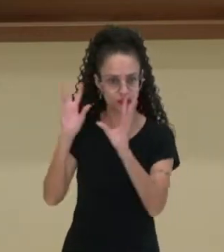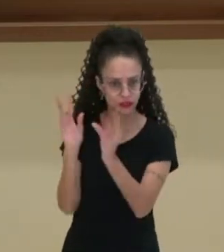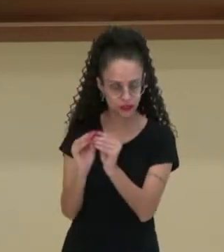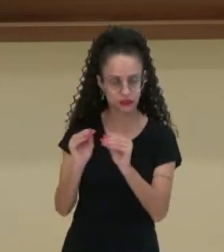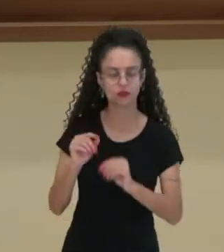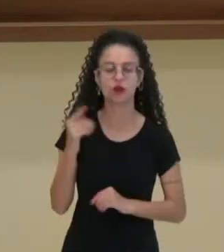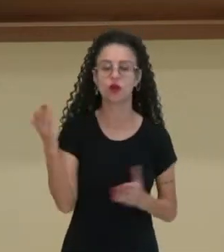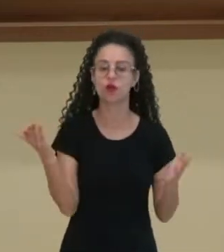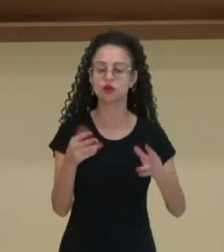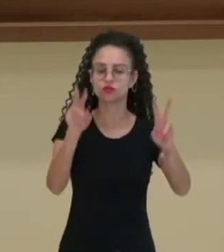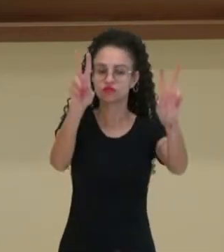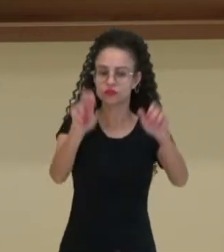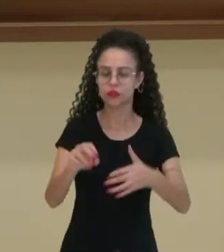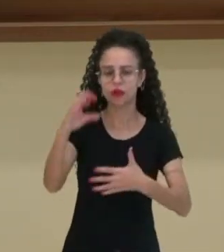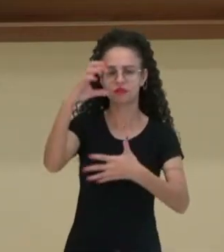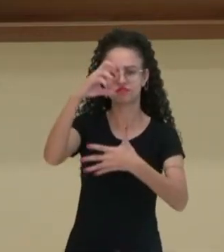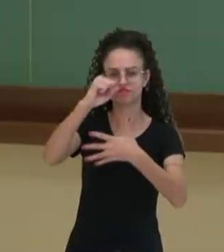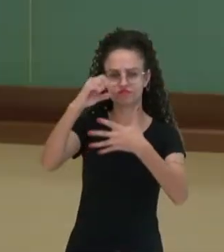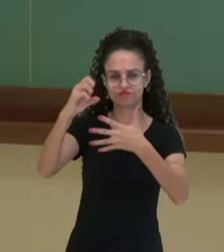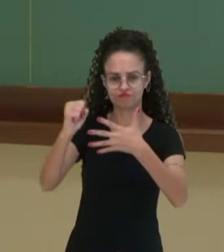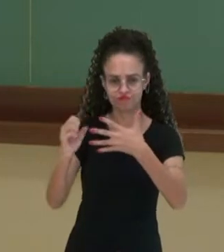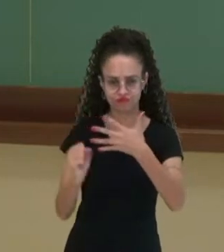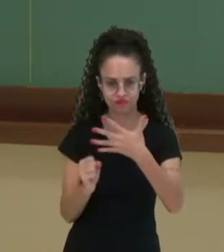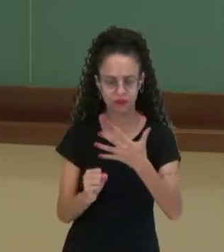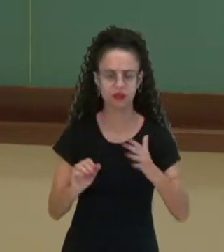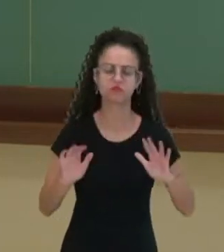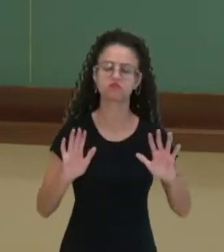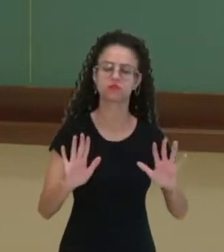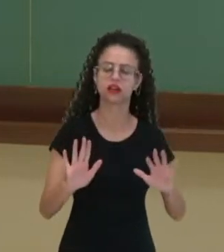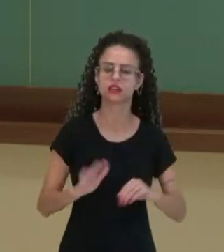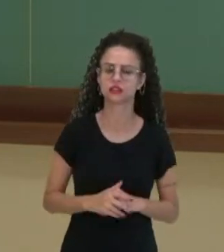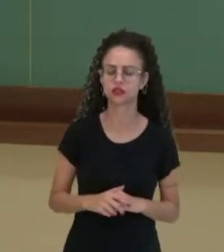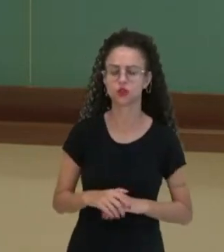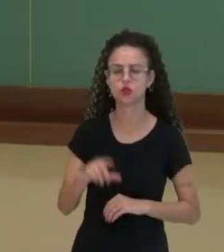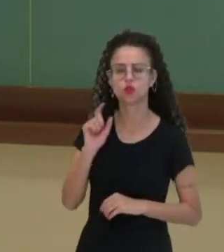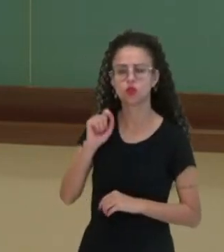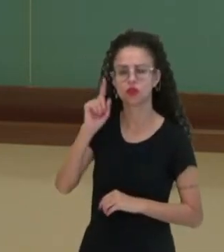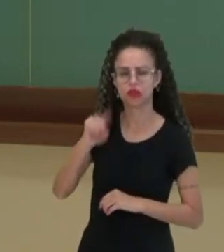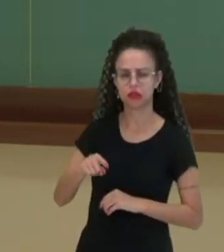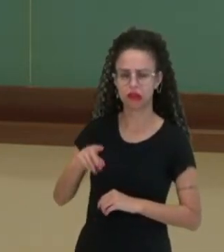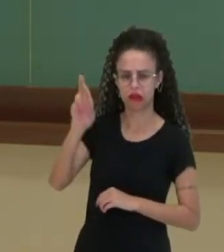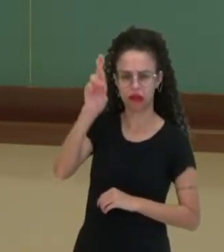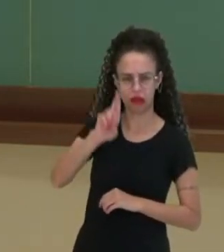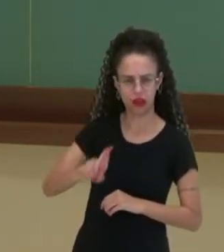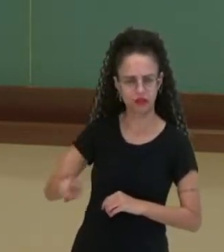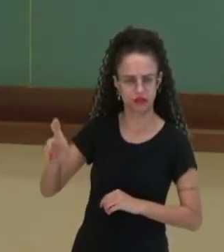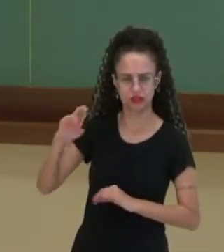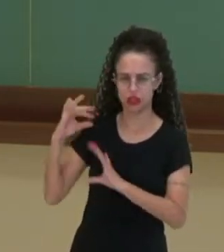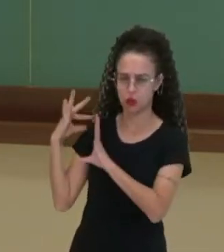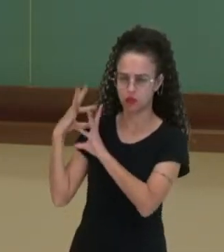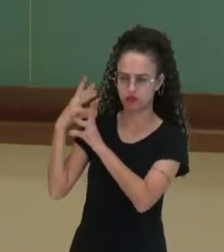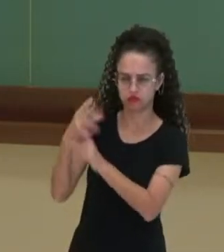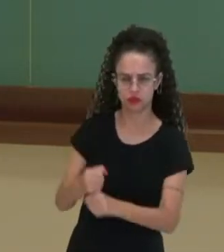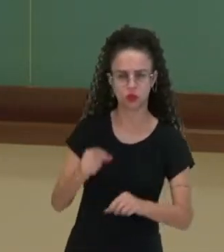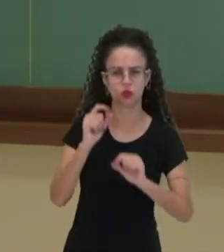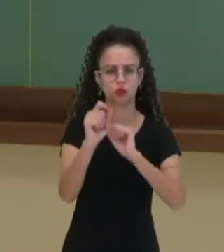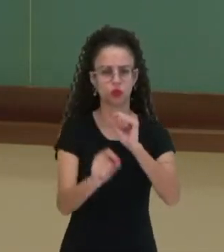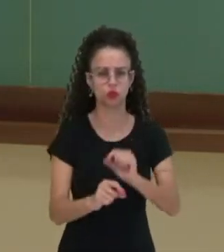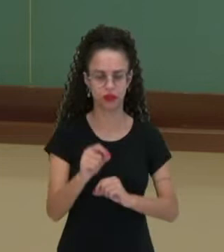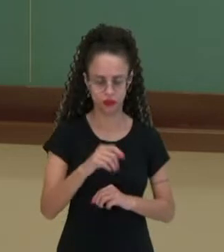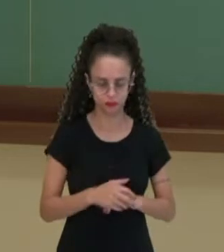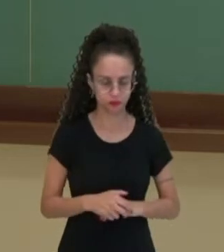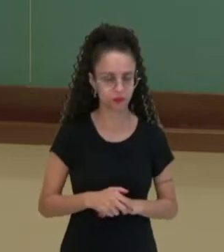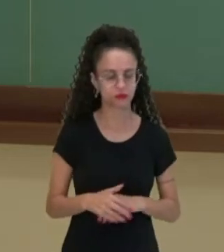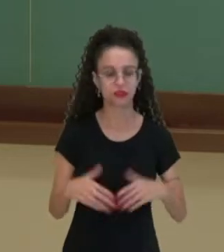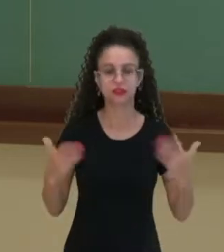cadeia alimentar. Mas o que é o nivelamento? Então, vamos nos recordar então do nivelamento? Nós